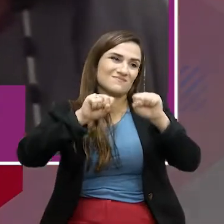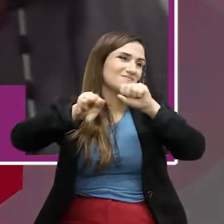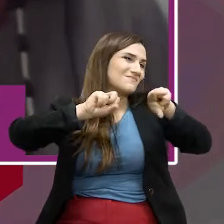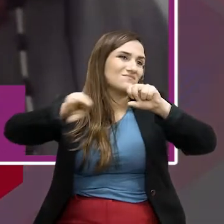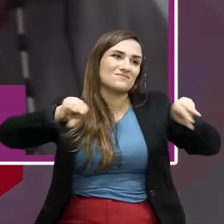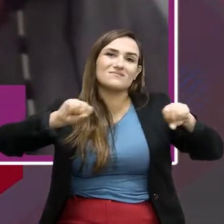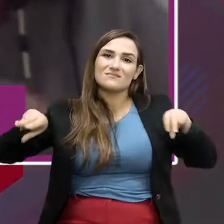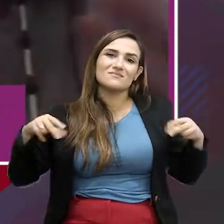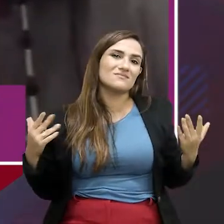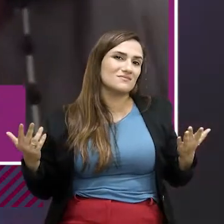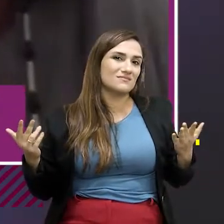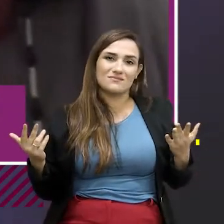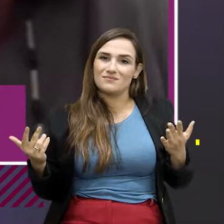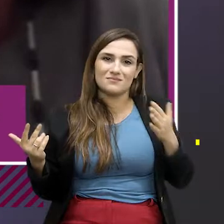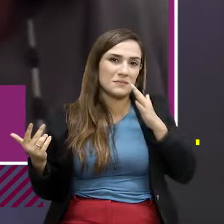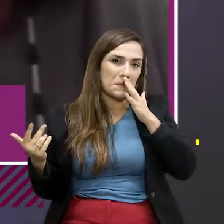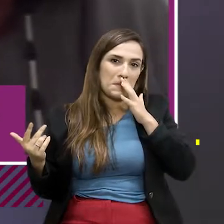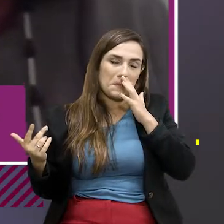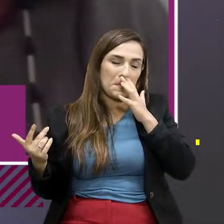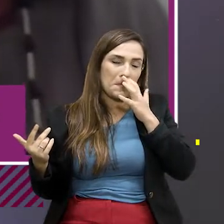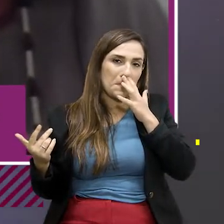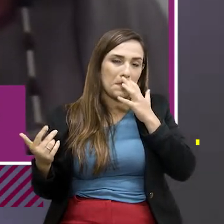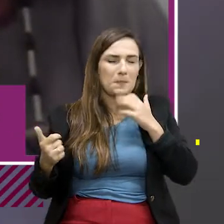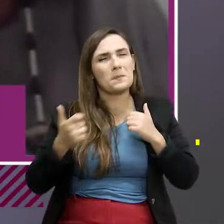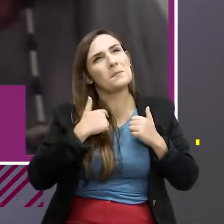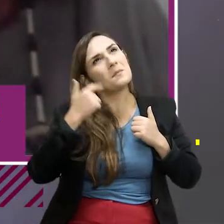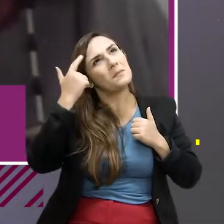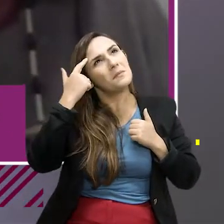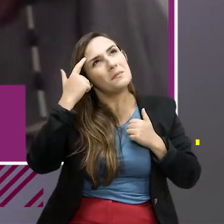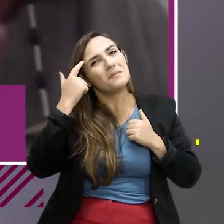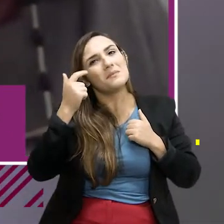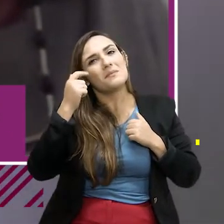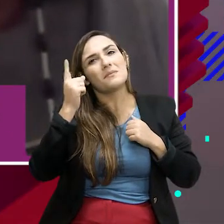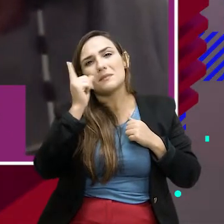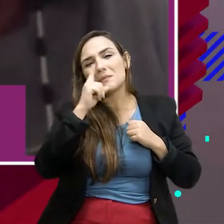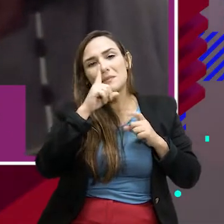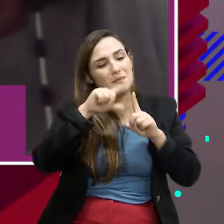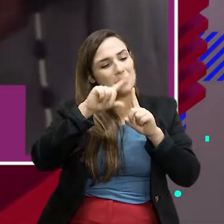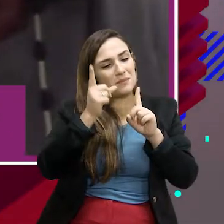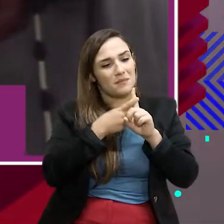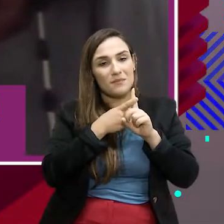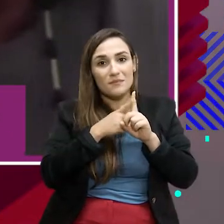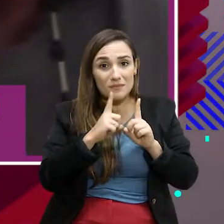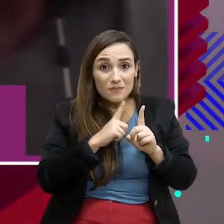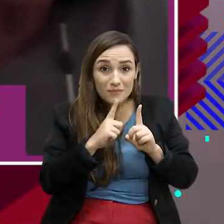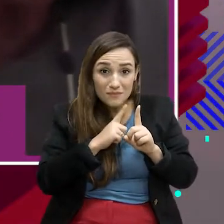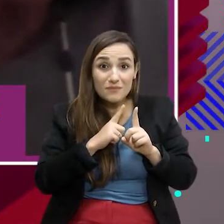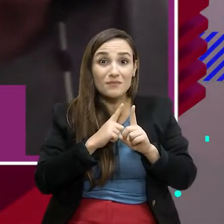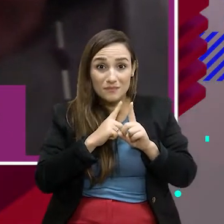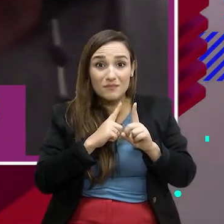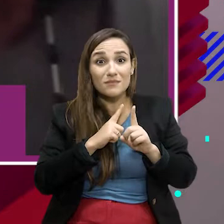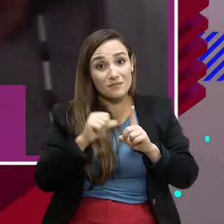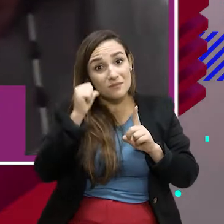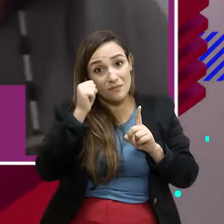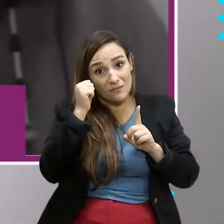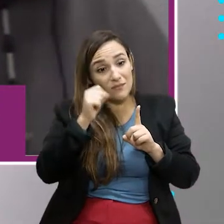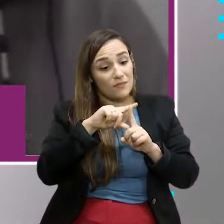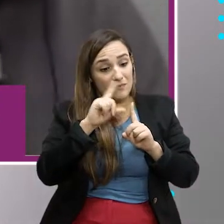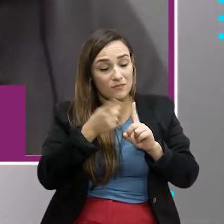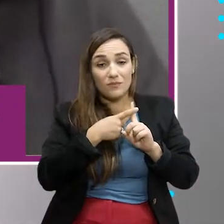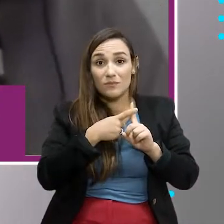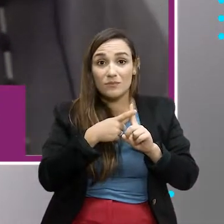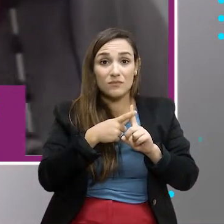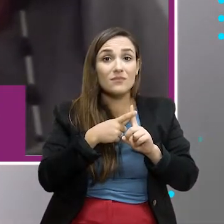uma boa resposta e espalha para muitas outras pessoas, né? Eu fico pensando nas gestantes, né?